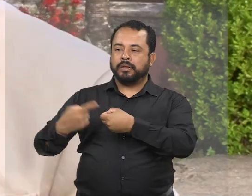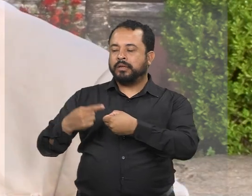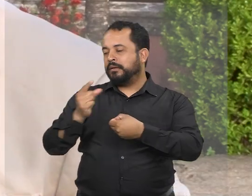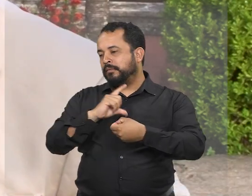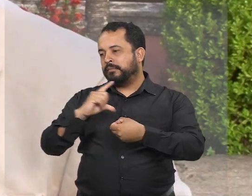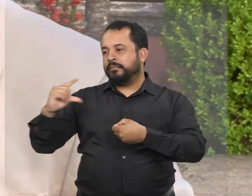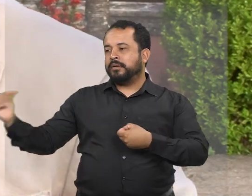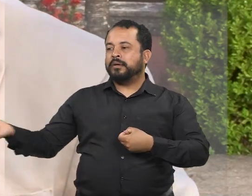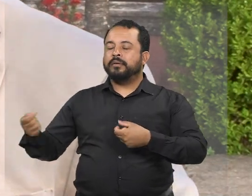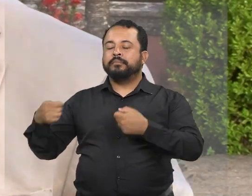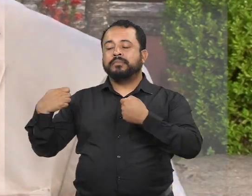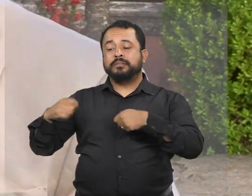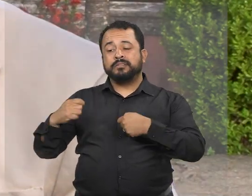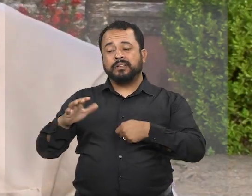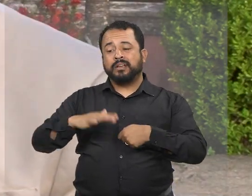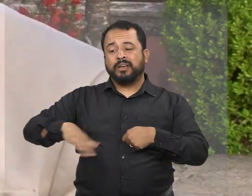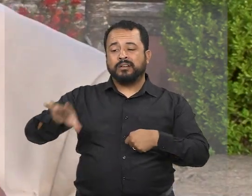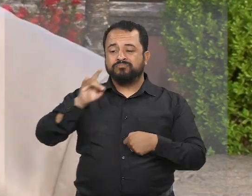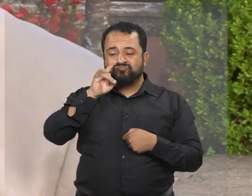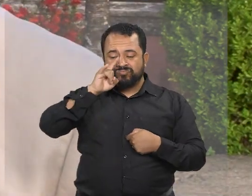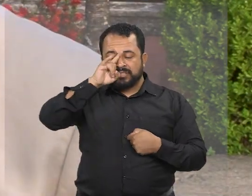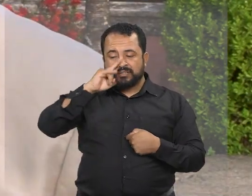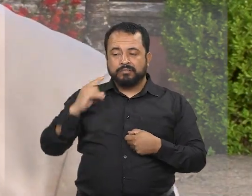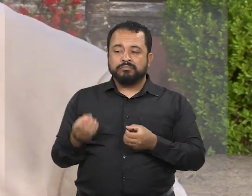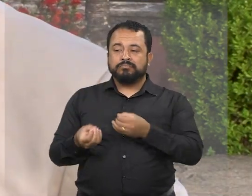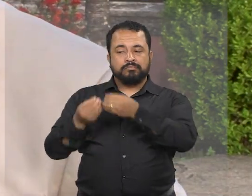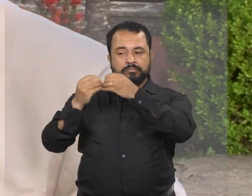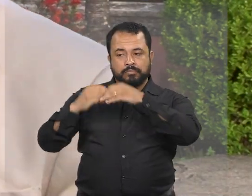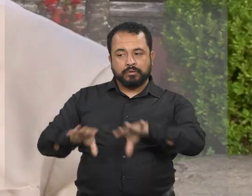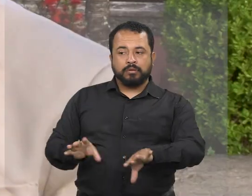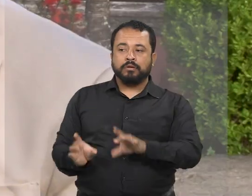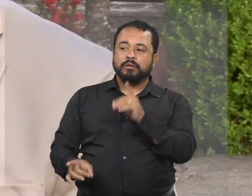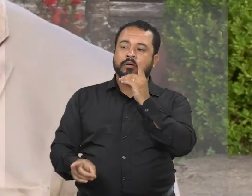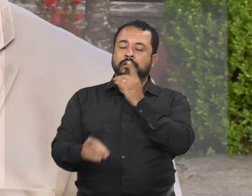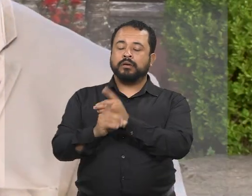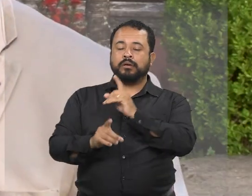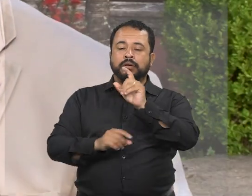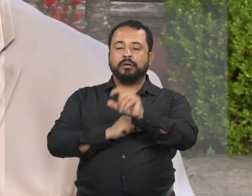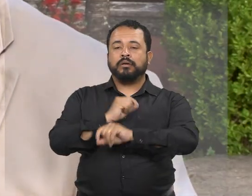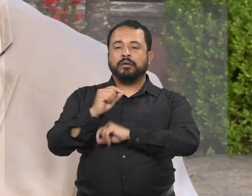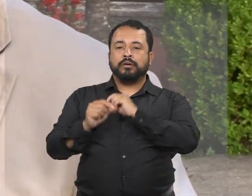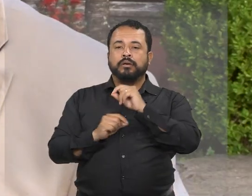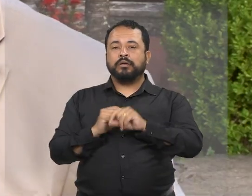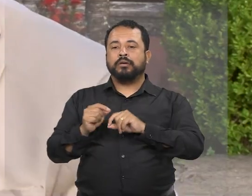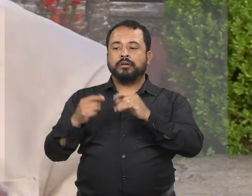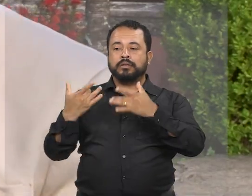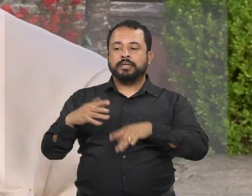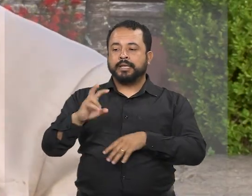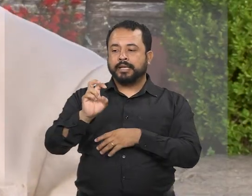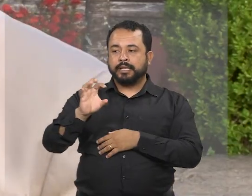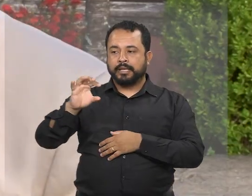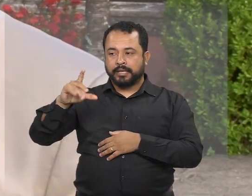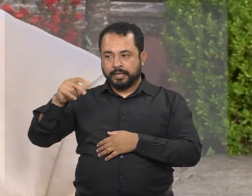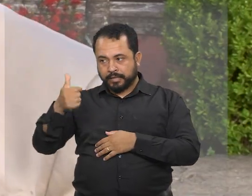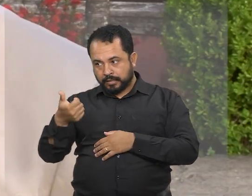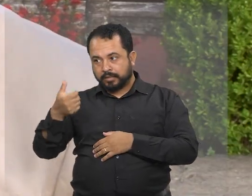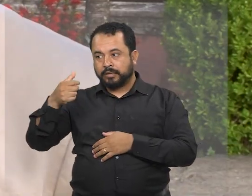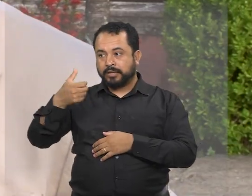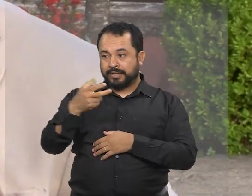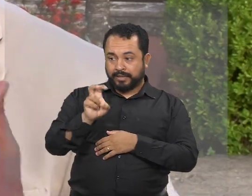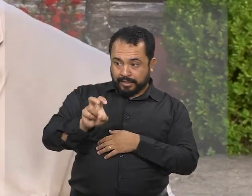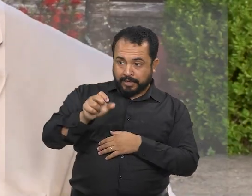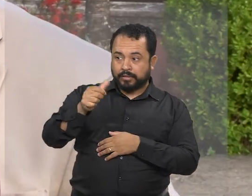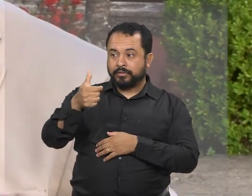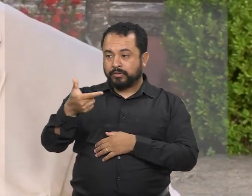dessa região. É uma área de resguardo, onde foi identificado que 512